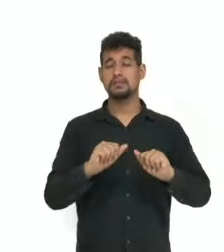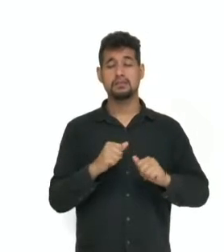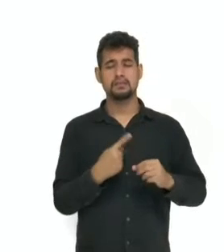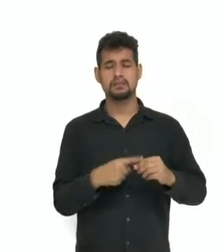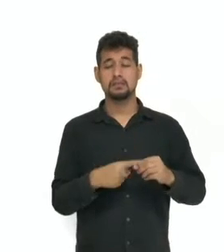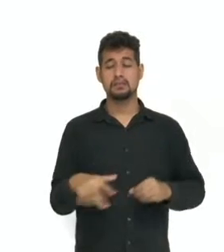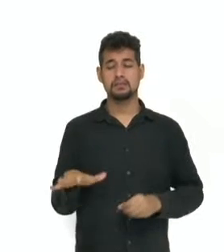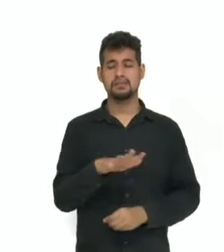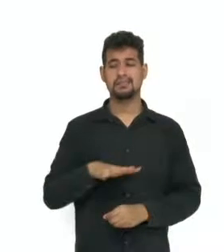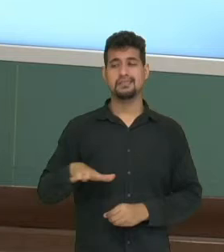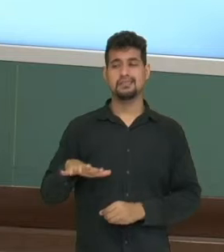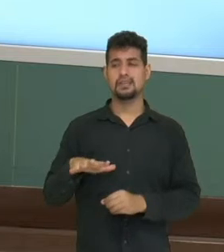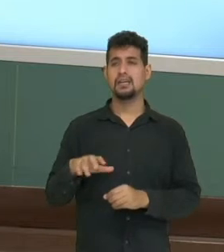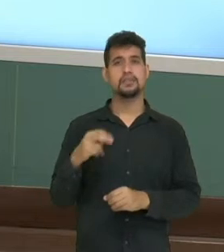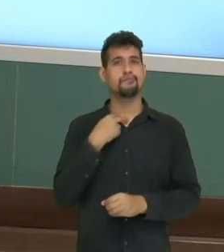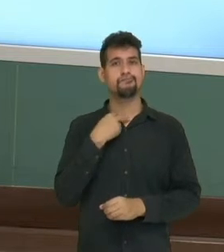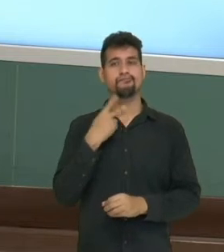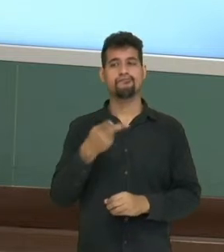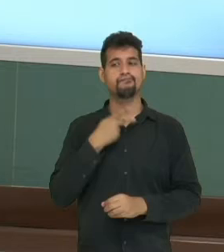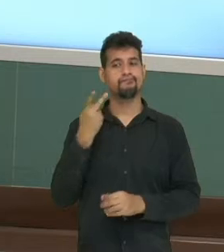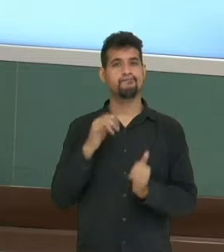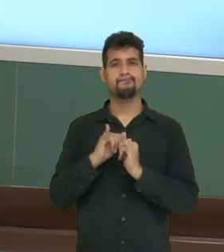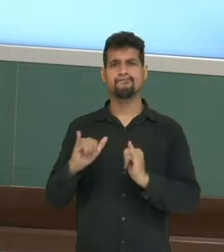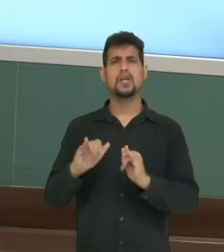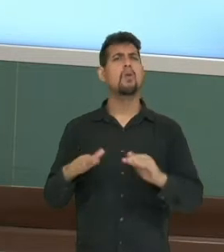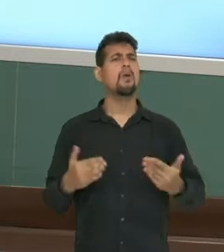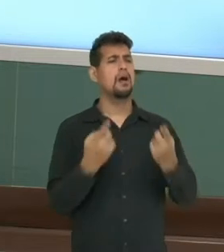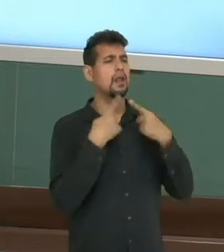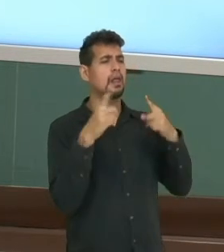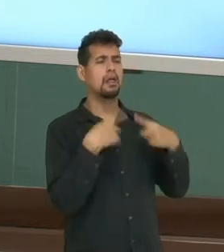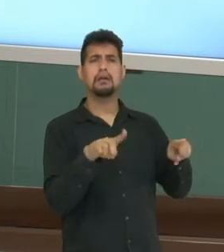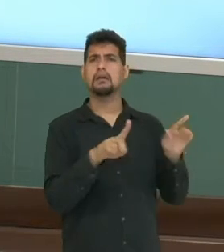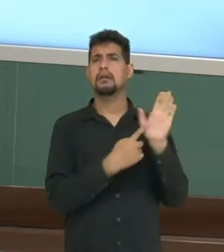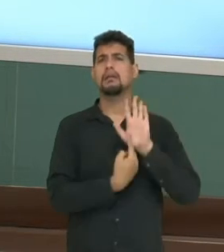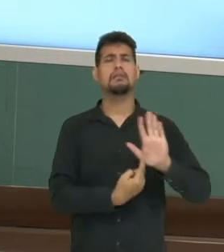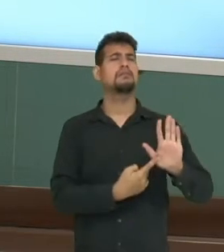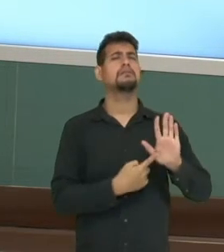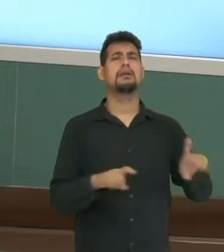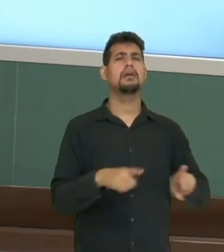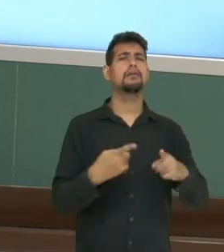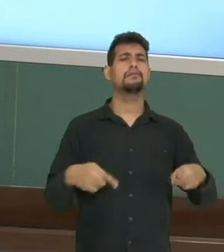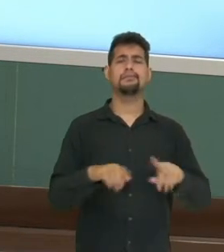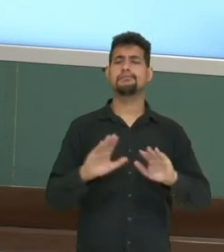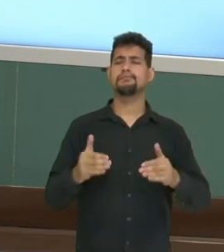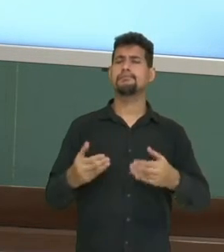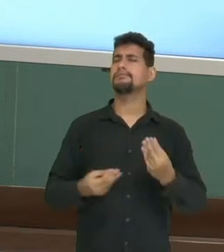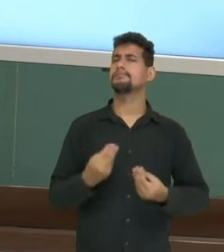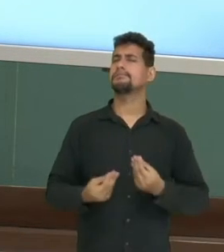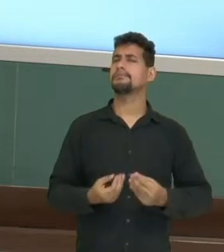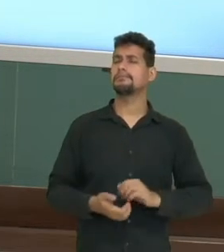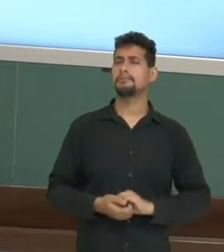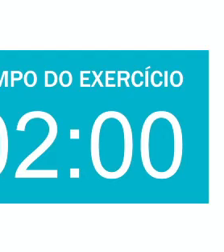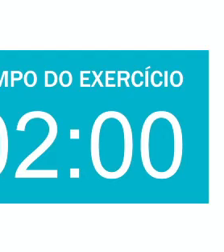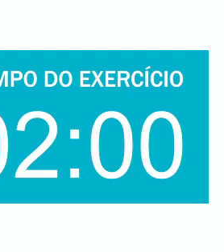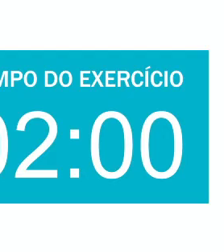cidade não se escuta. Quais são as críticas presentes na música ao regime militar?